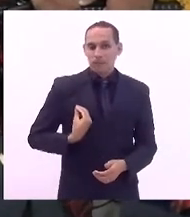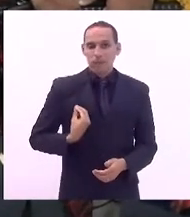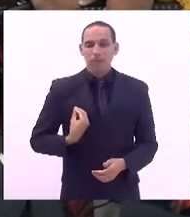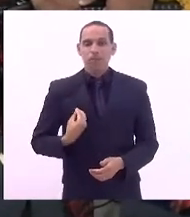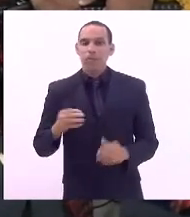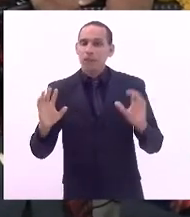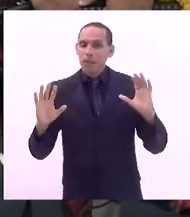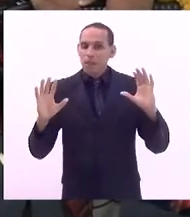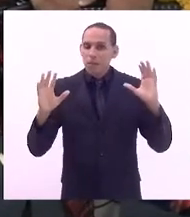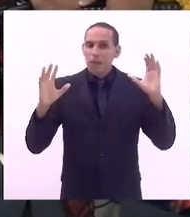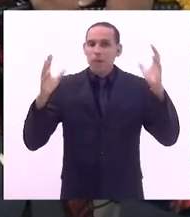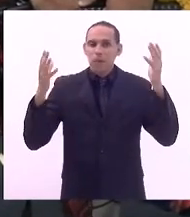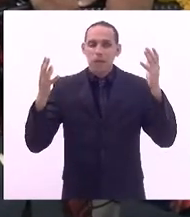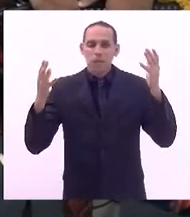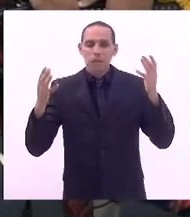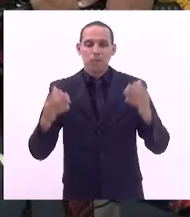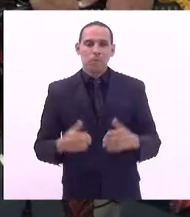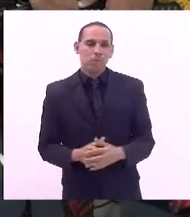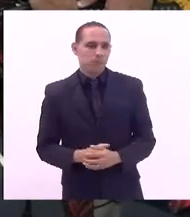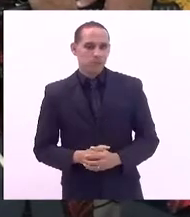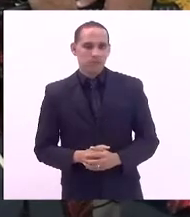a festa da Capelinha